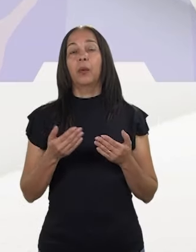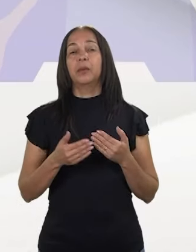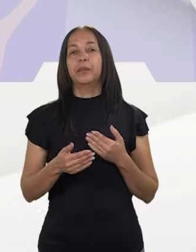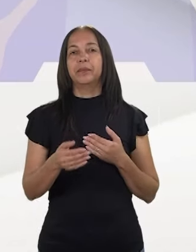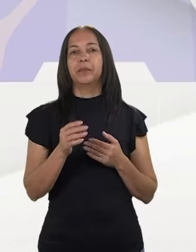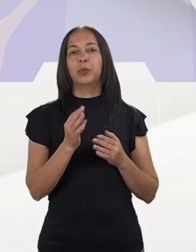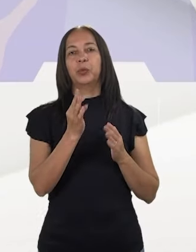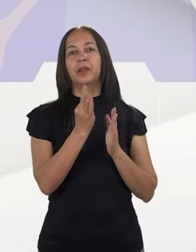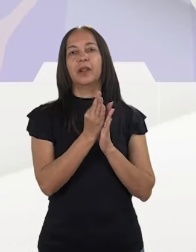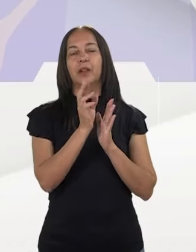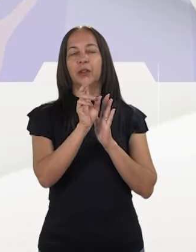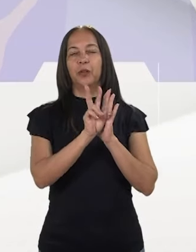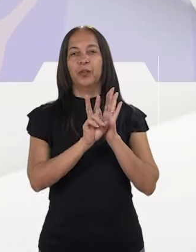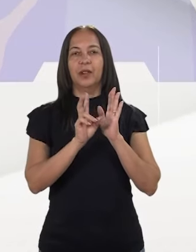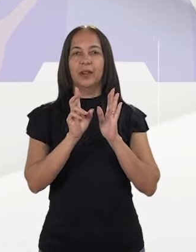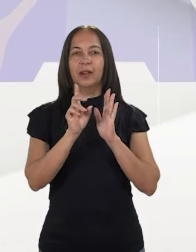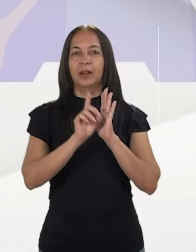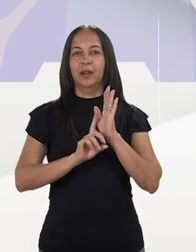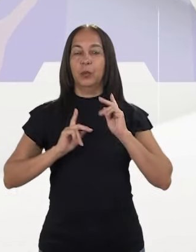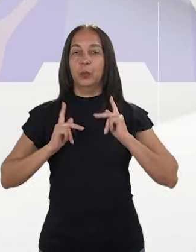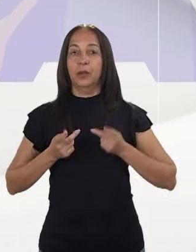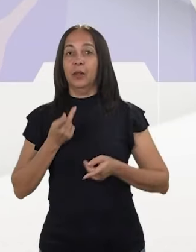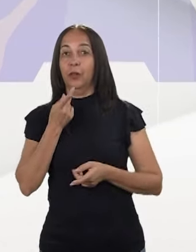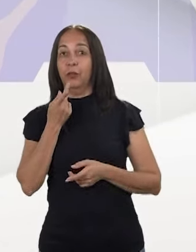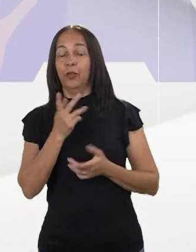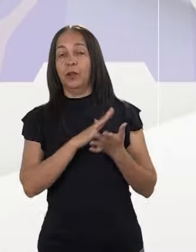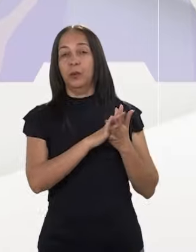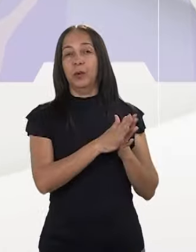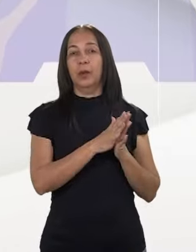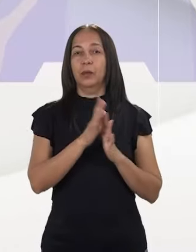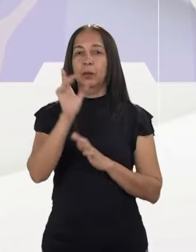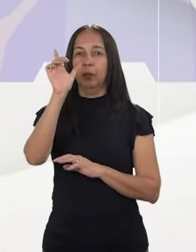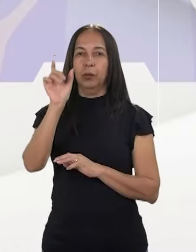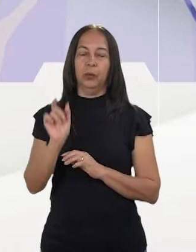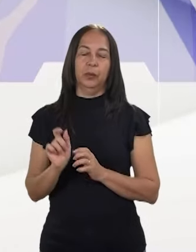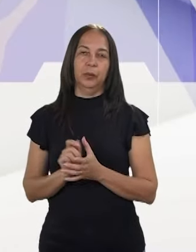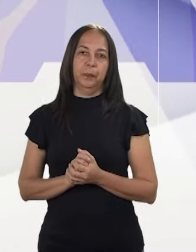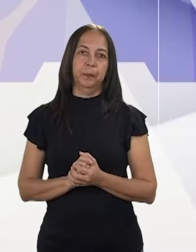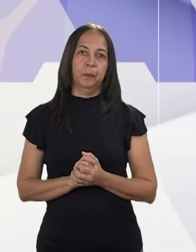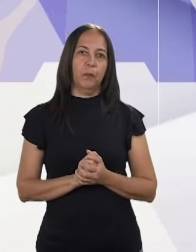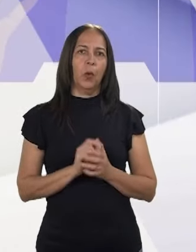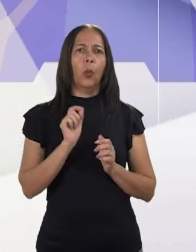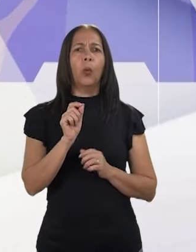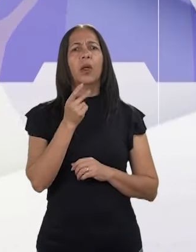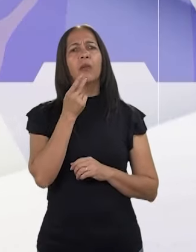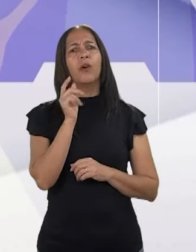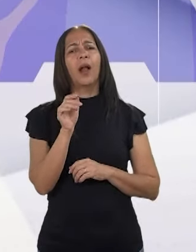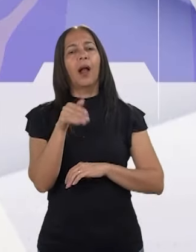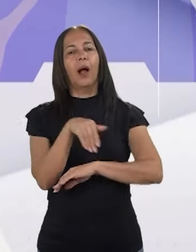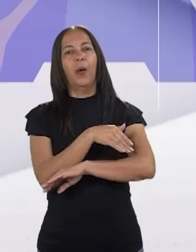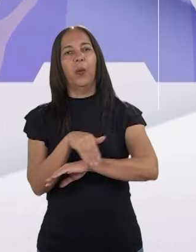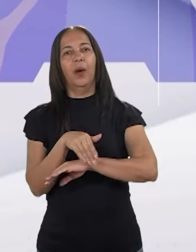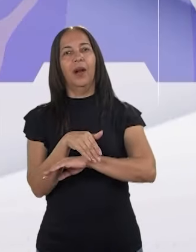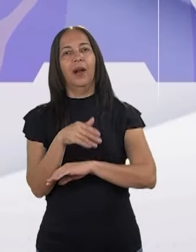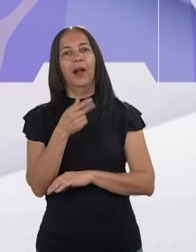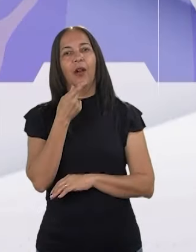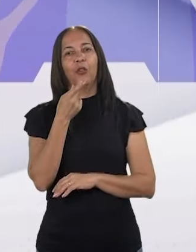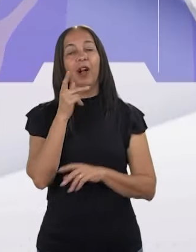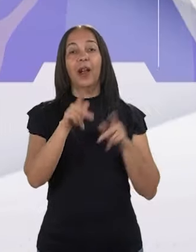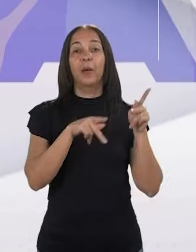estamos de volta com o terceiro bloco do TV DH que nesta edição fala sobre racismo algorítmico agora vamos ouvir o que dizem as